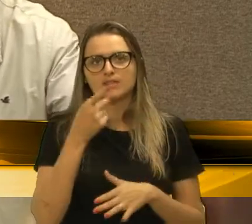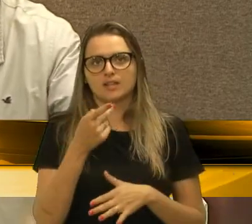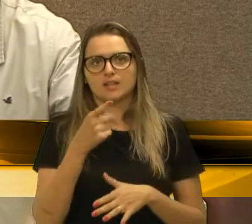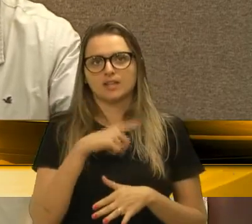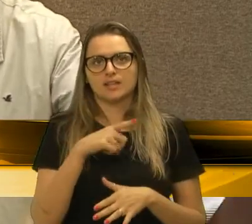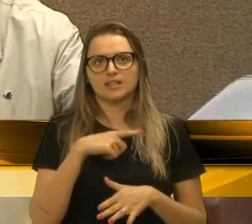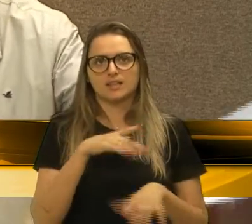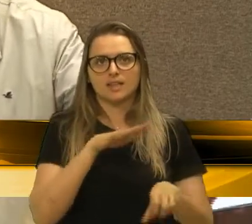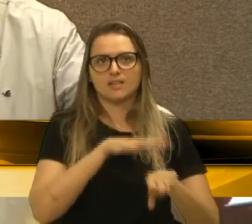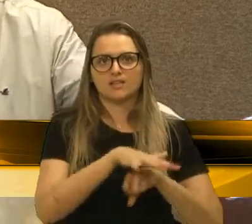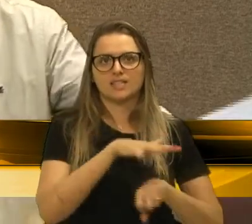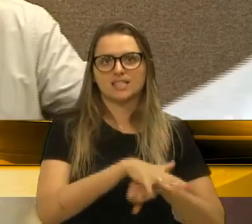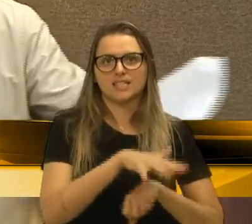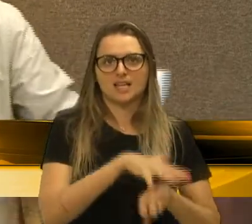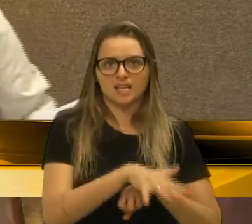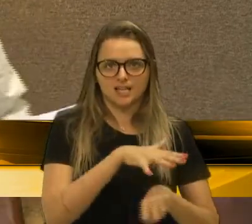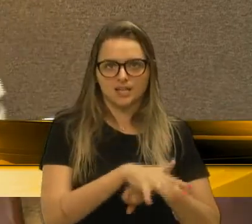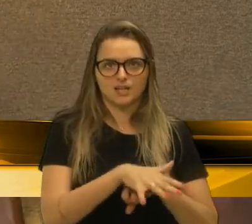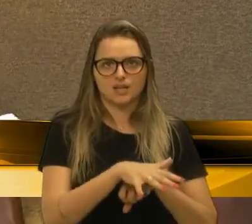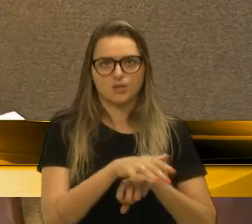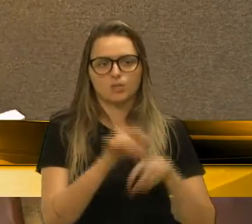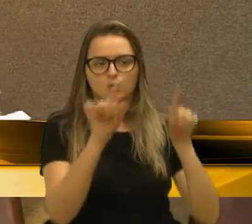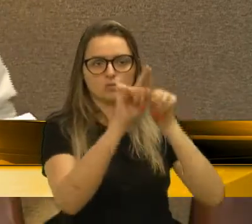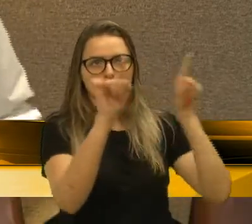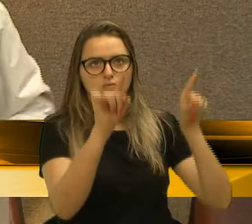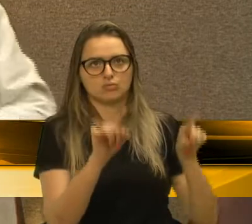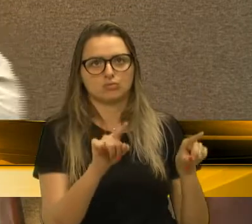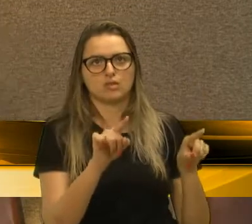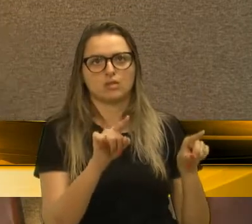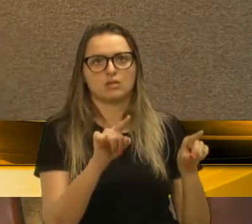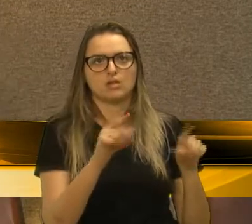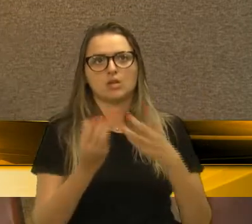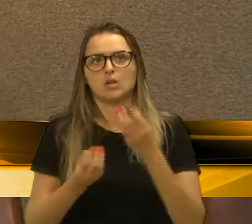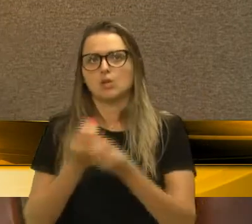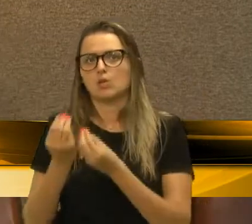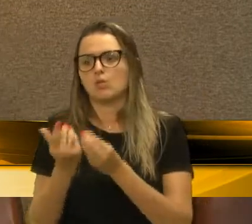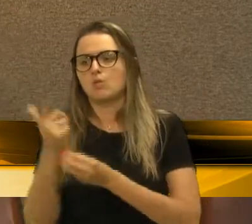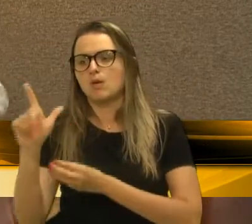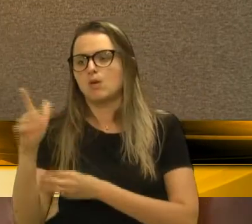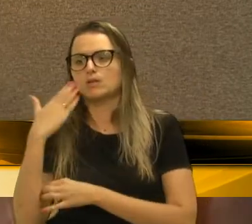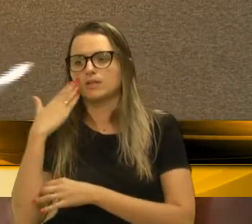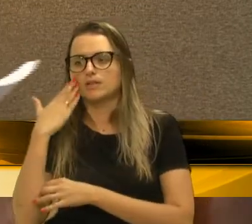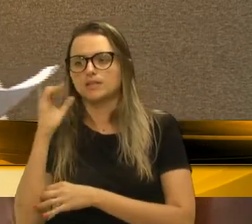horas extras com determinados funcionários. Como é que a outra vai saber?